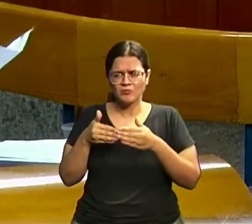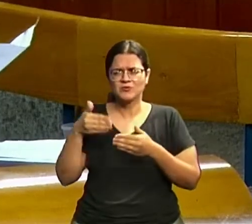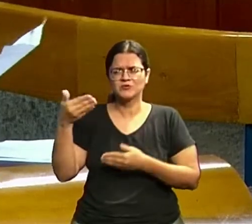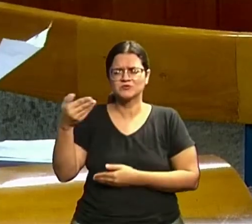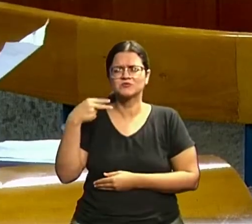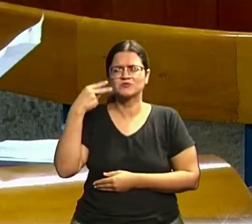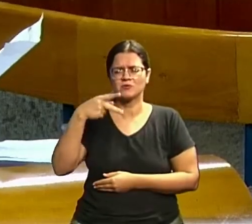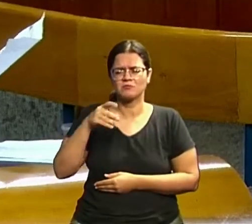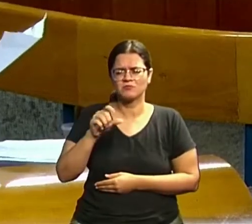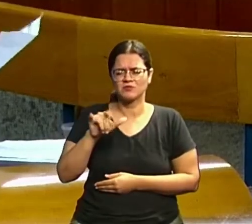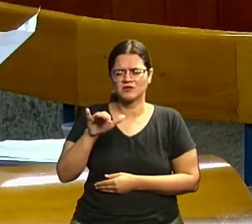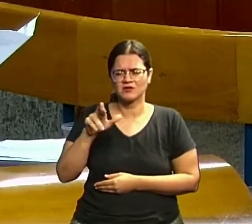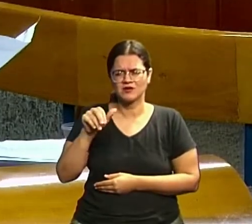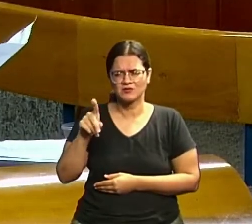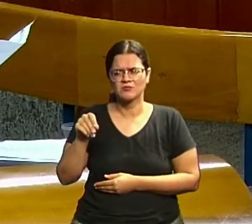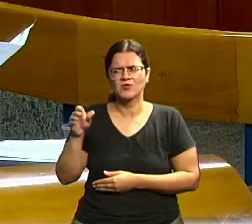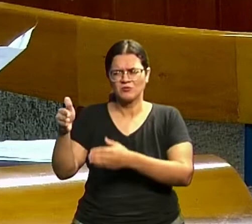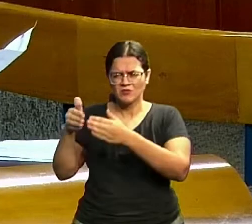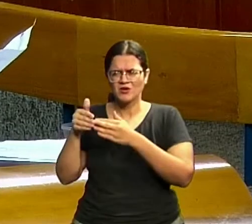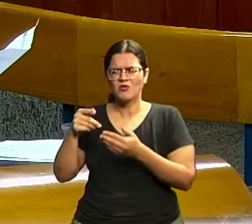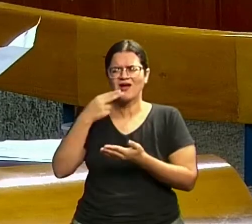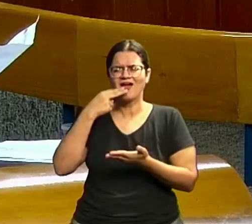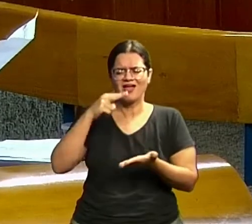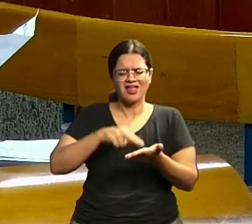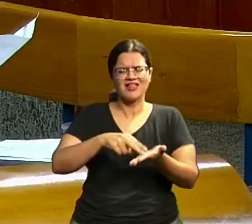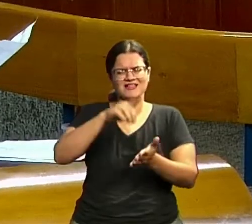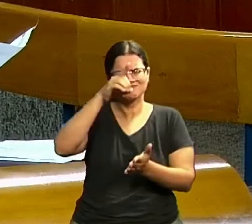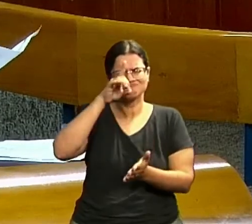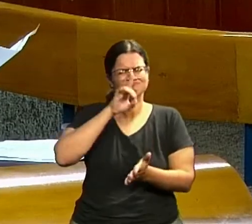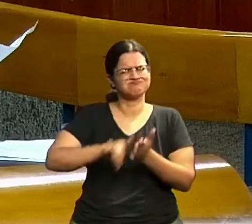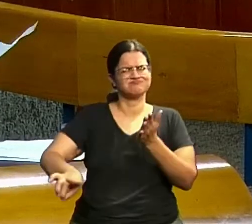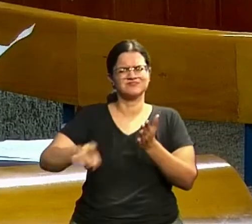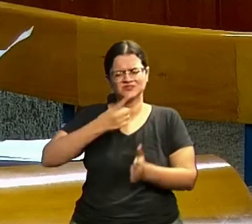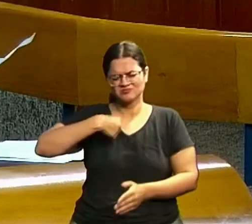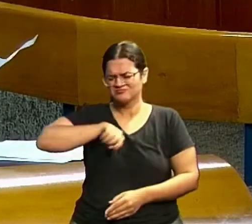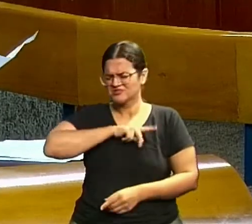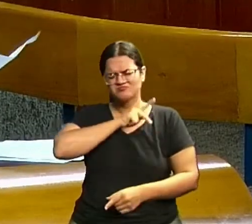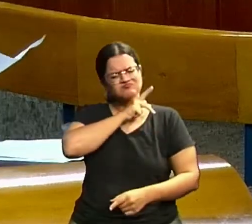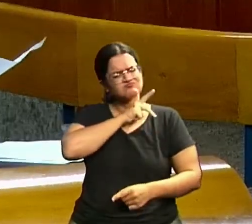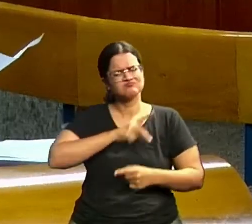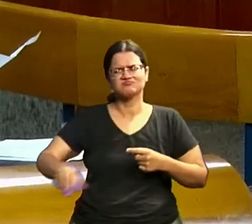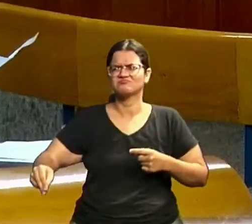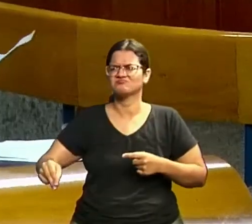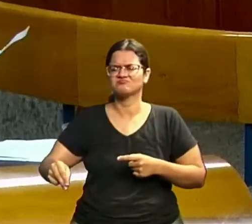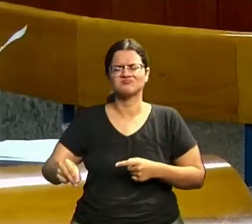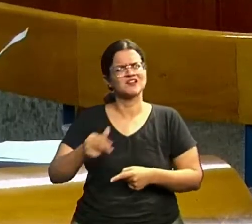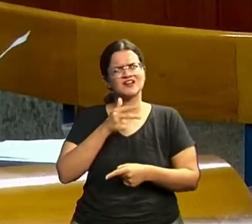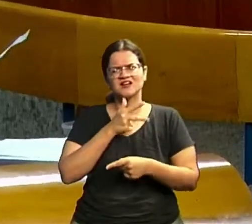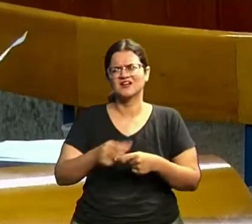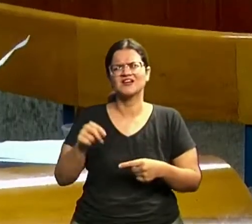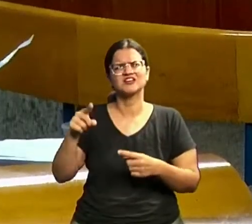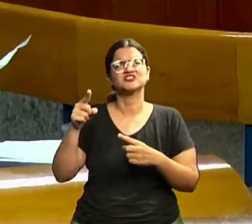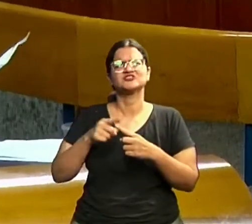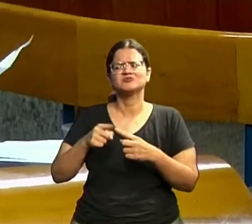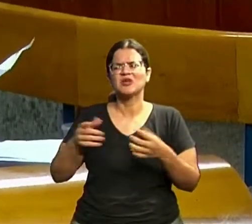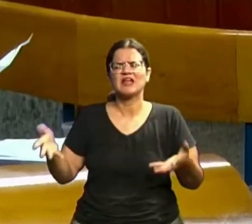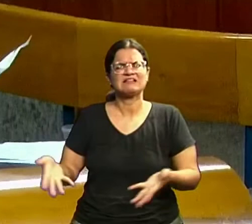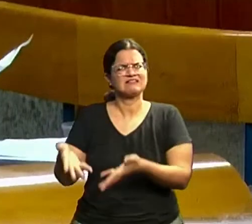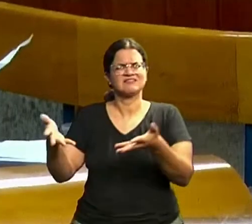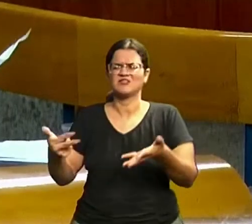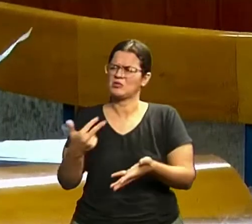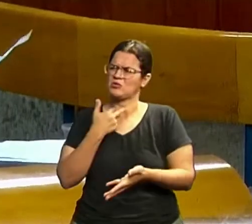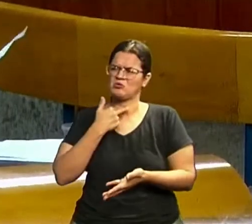Vossa Excelência uma carta de repúdio para que possamos combater esse tipo de